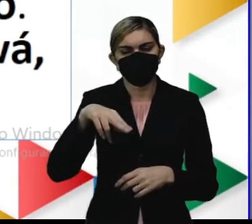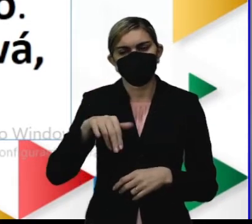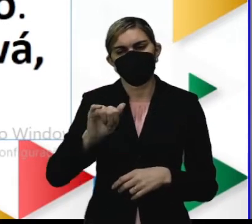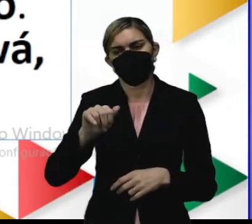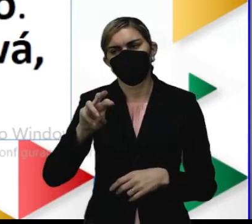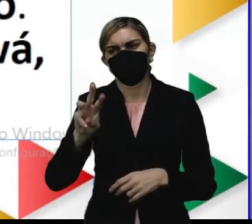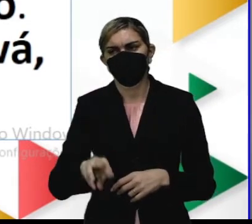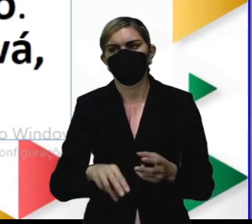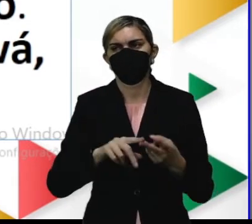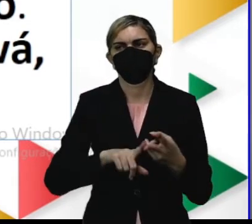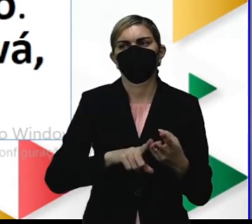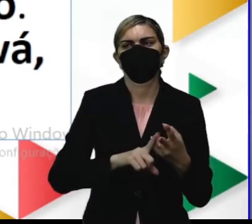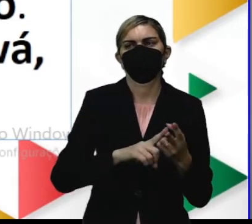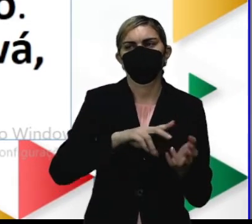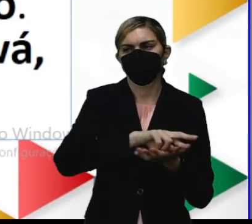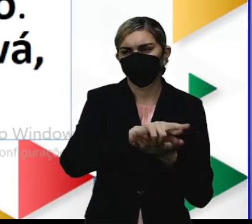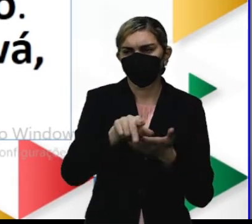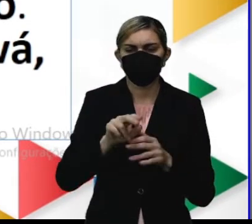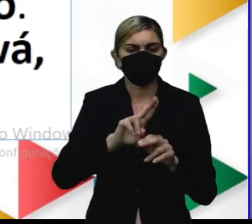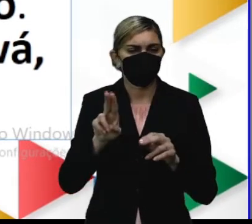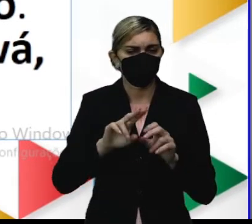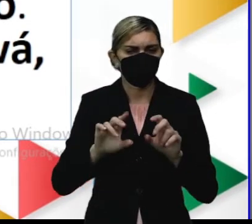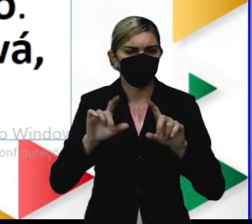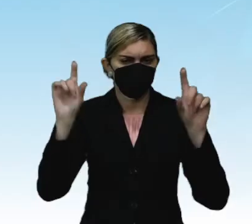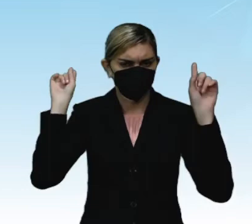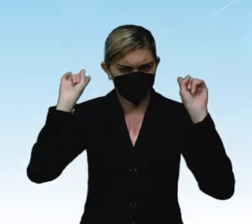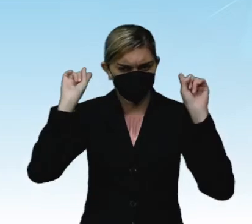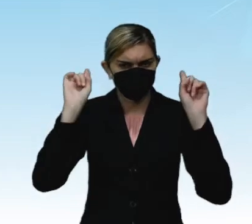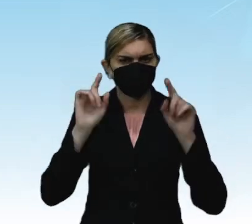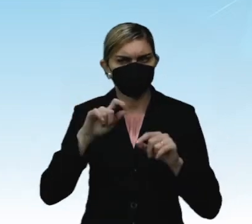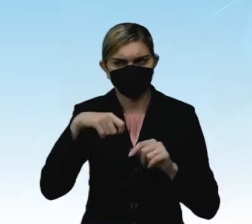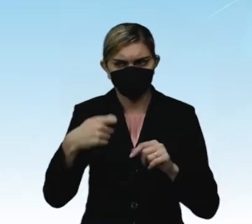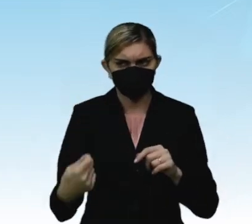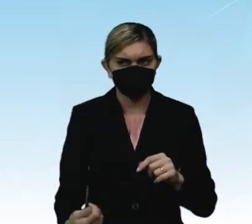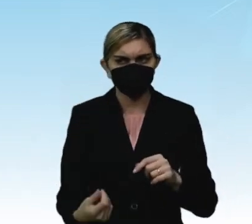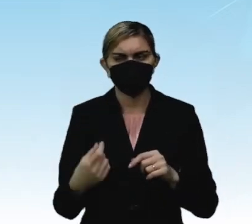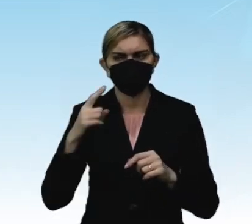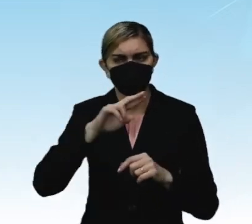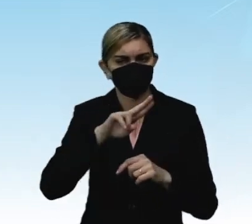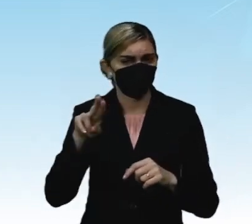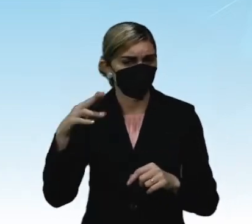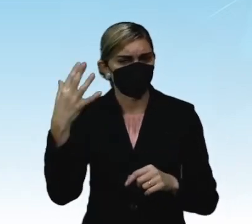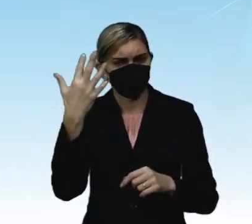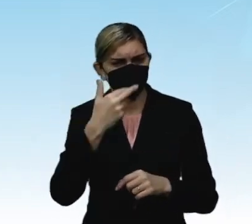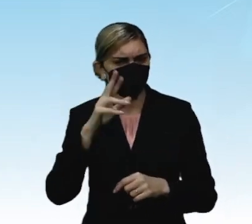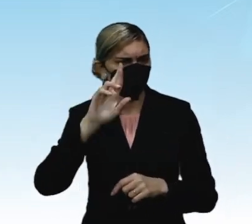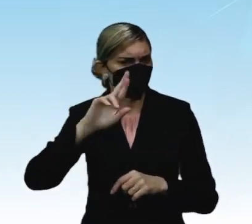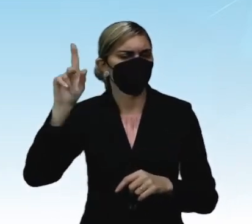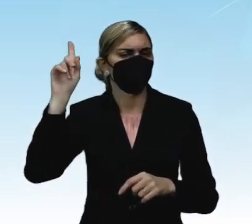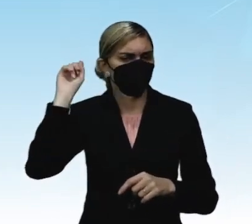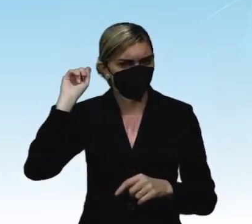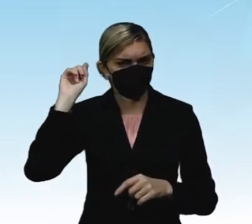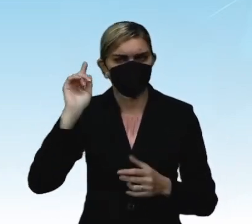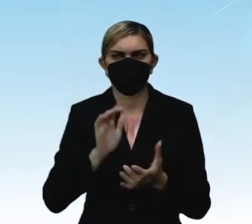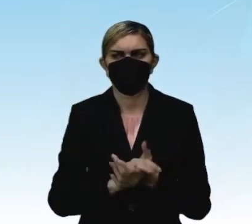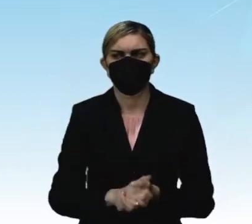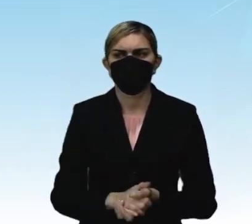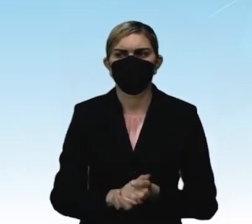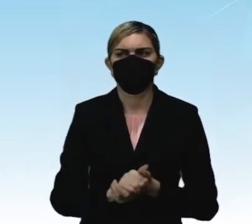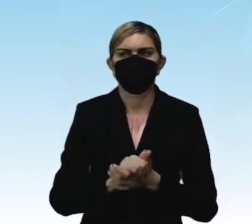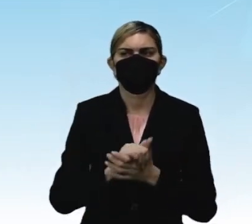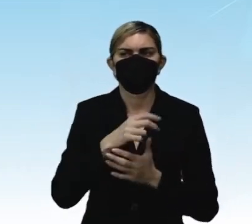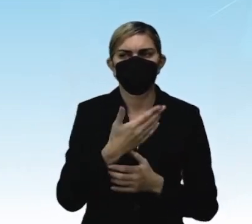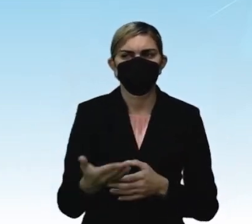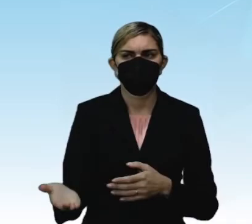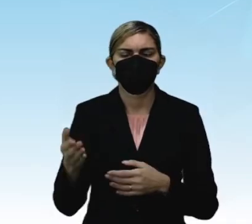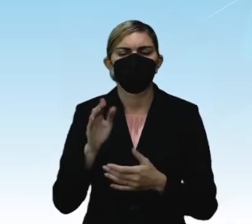Capinauá, Pipipã, Trucá e Tuxá. Tá certo? Nomes lindos. Vamos repetir. Quais